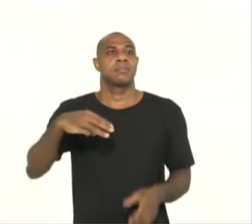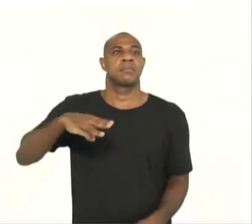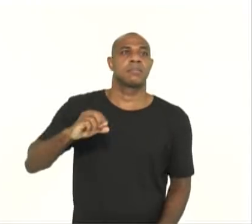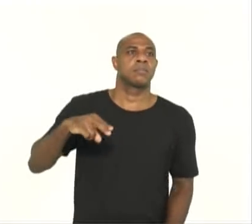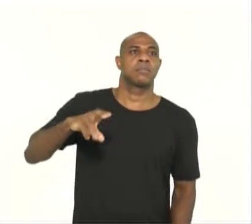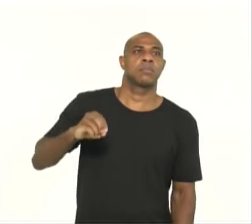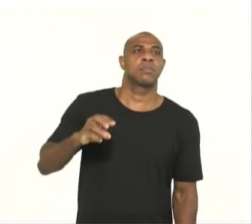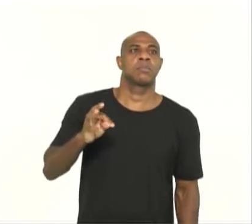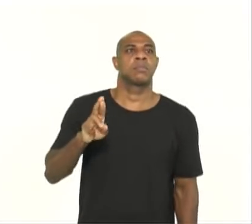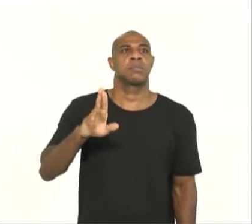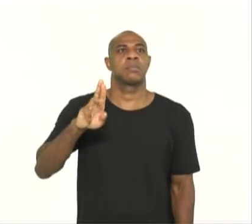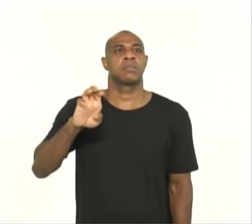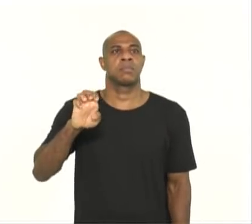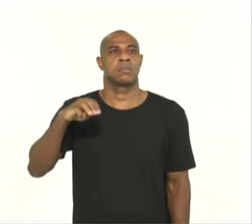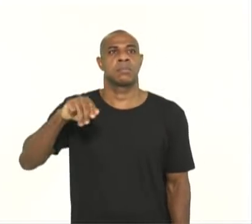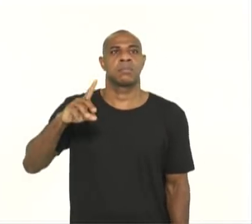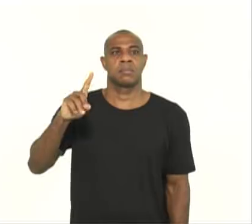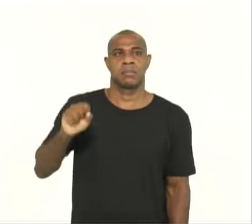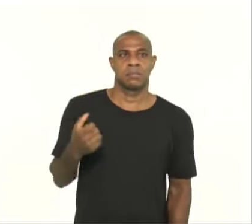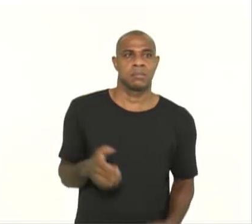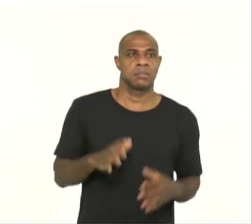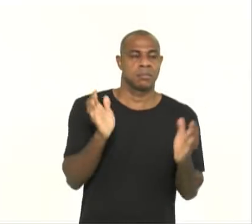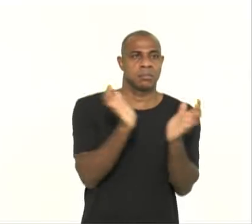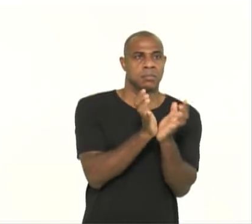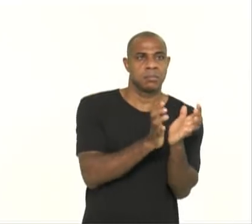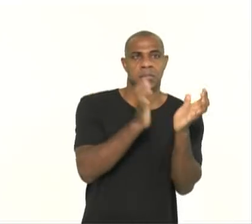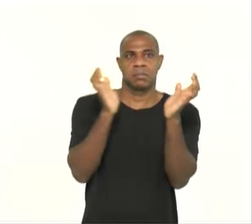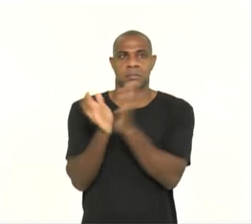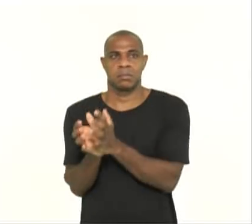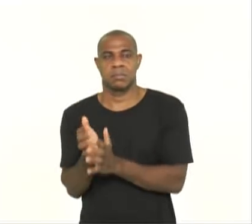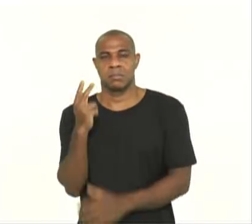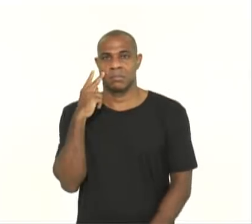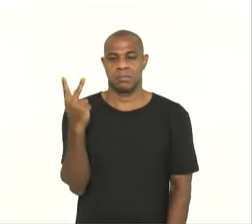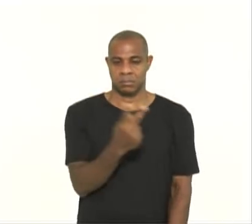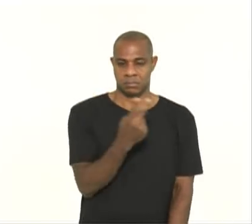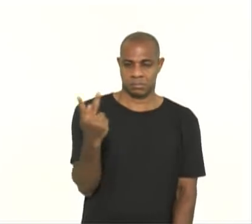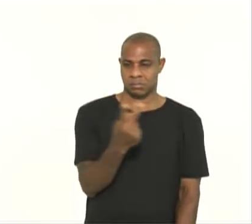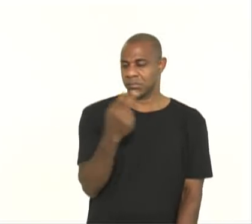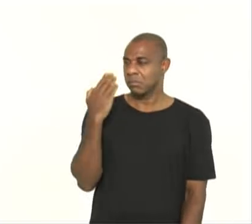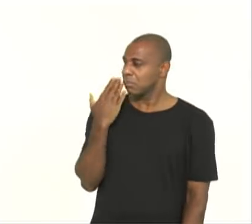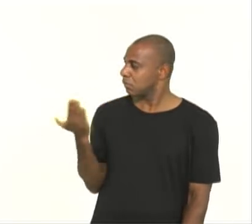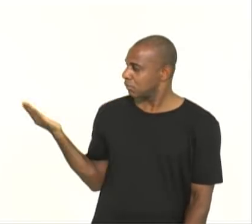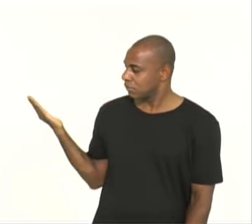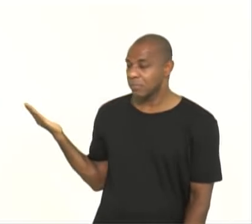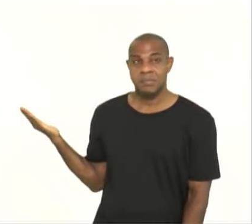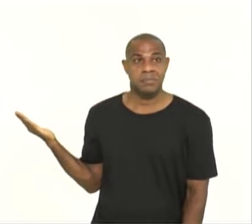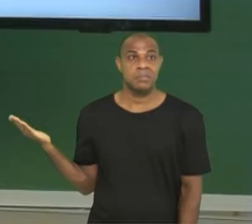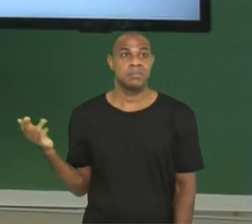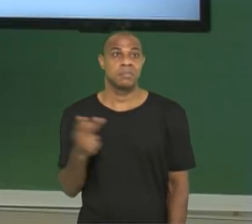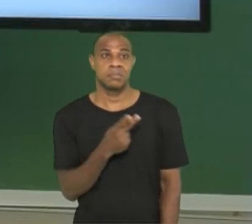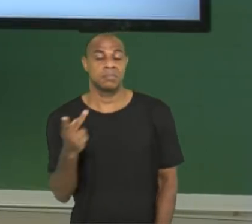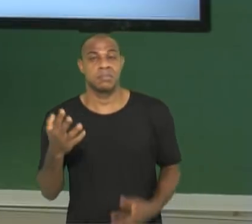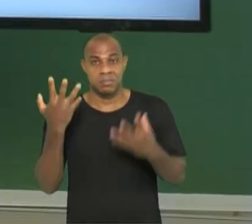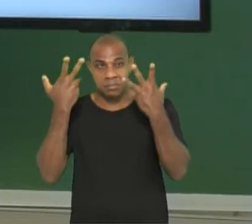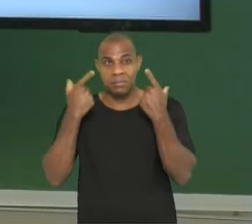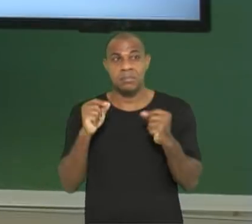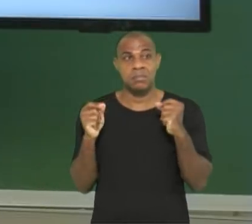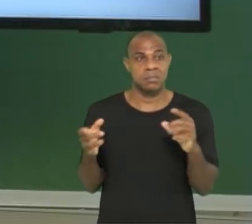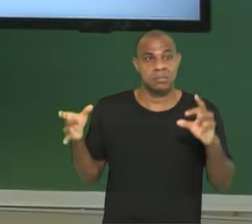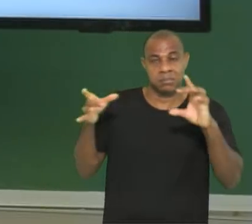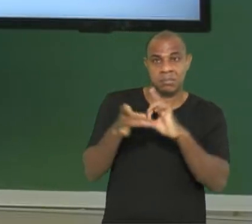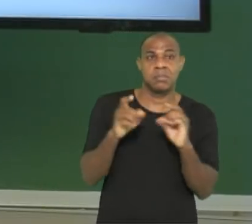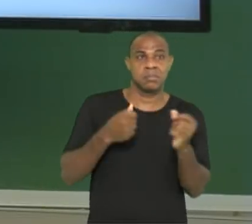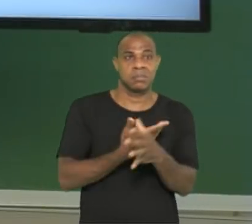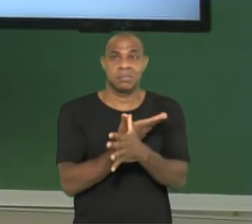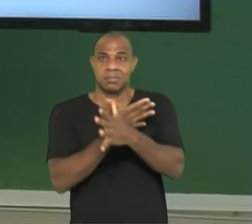2 exemplos, que é o ornitorrinco e a equidna. Esses animais são o elo que liga eles às